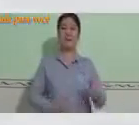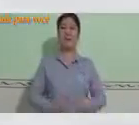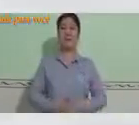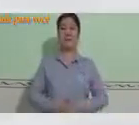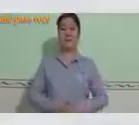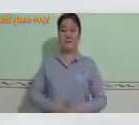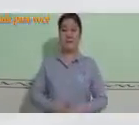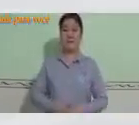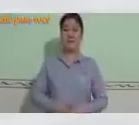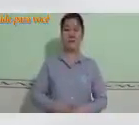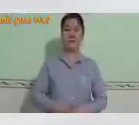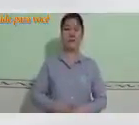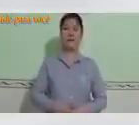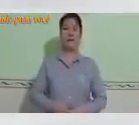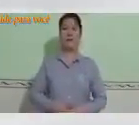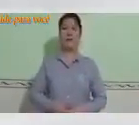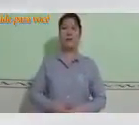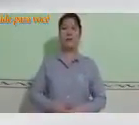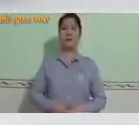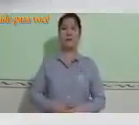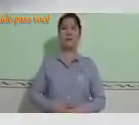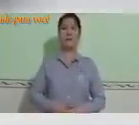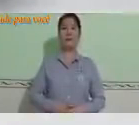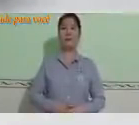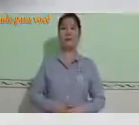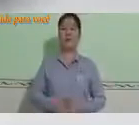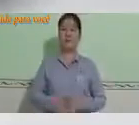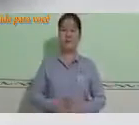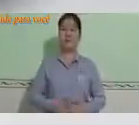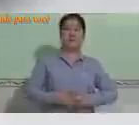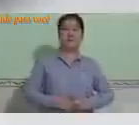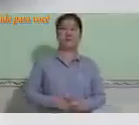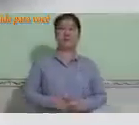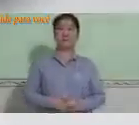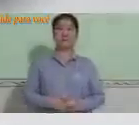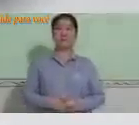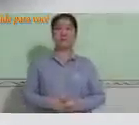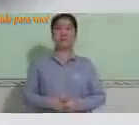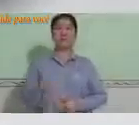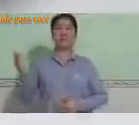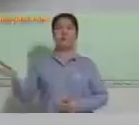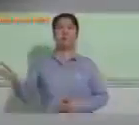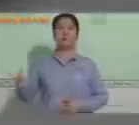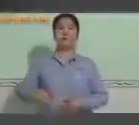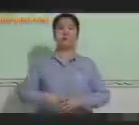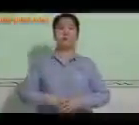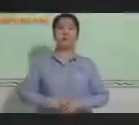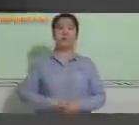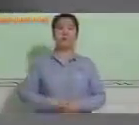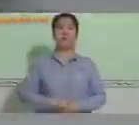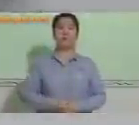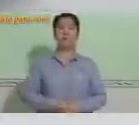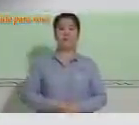funil e possa movimentar-se livremente para a frente e para trás, extra eva qual machimo confortável, vírgula